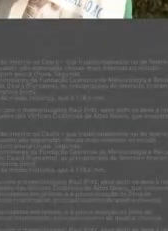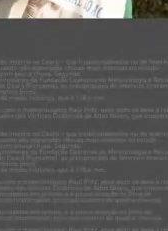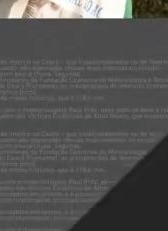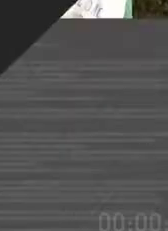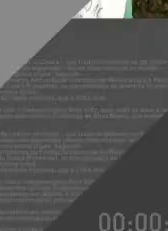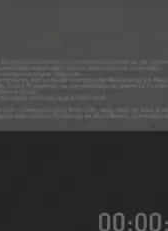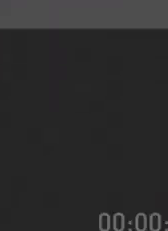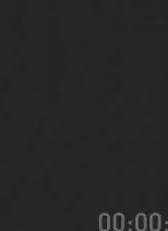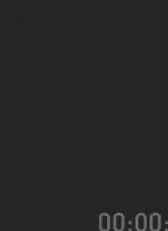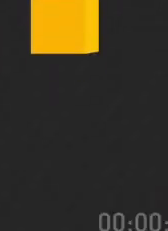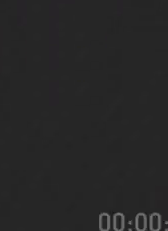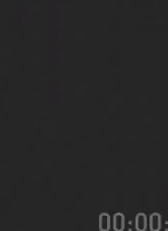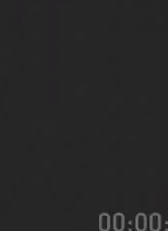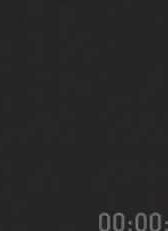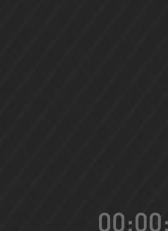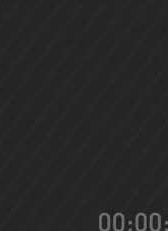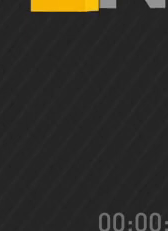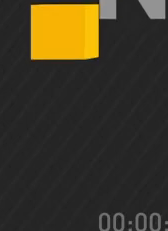ae